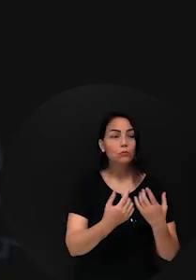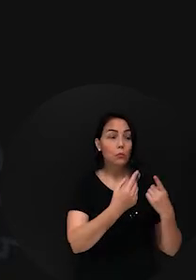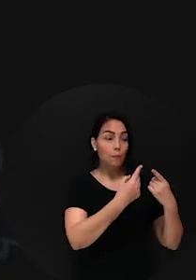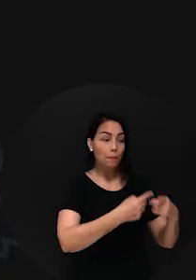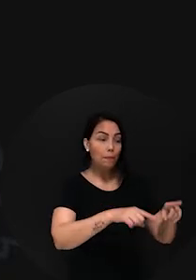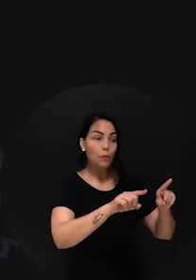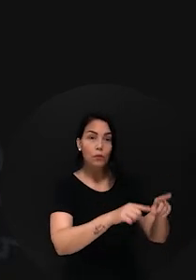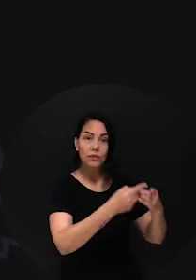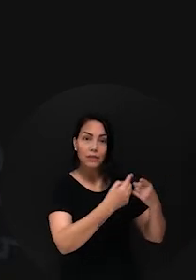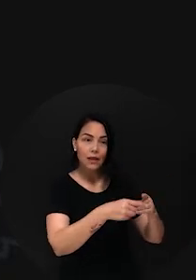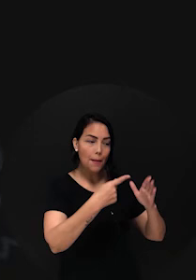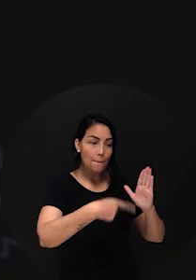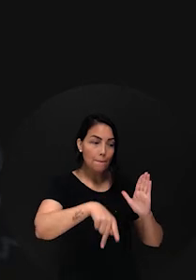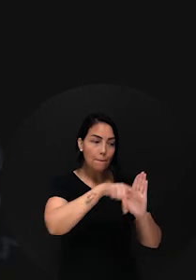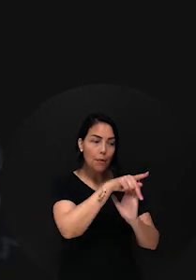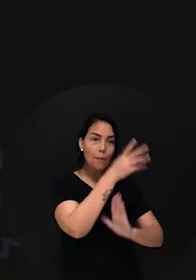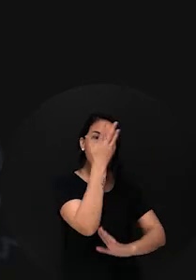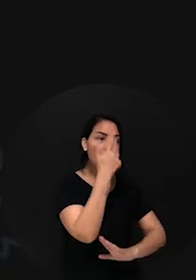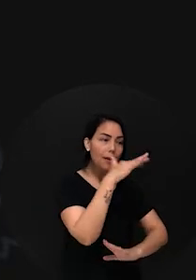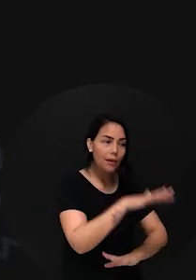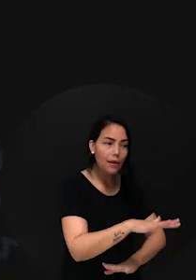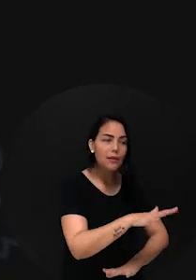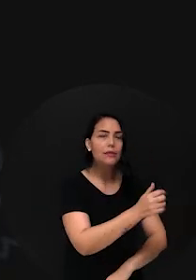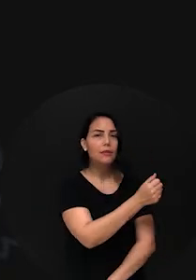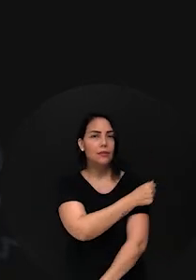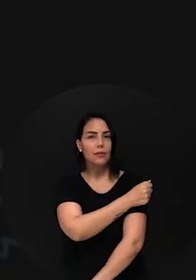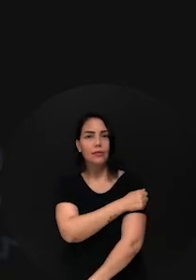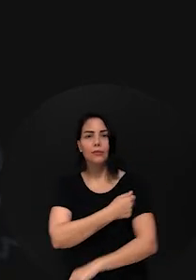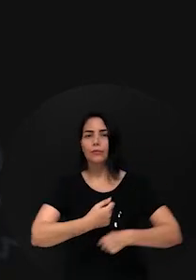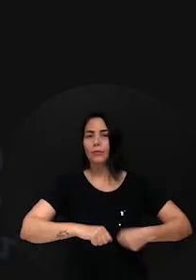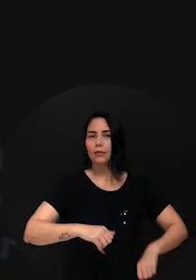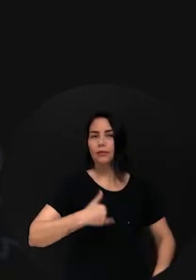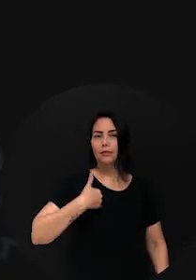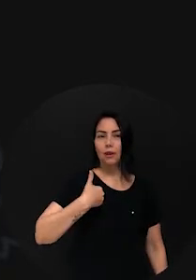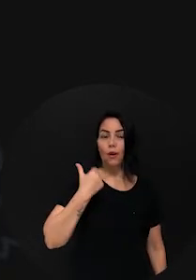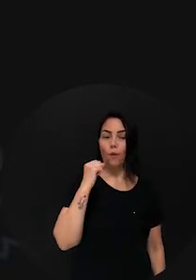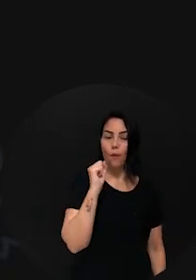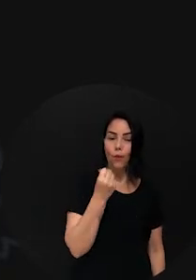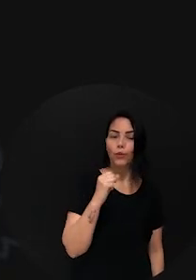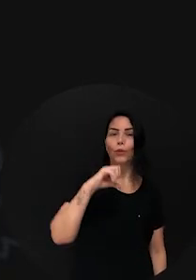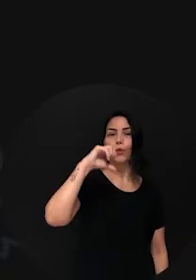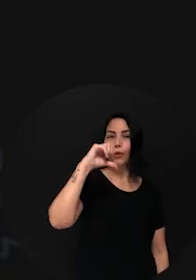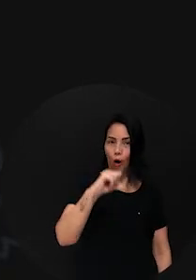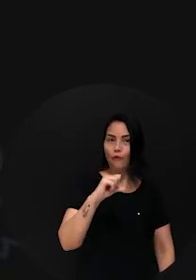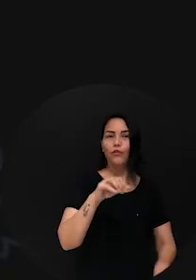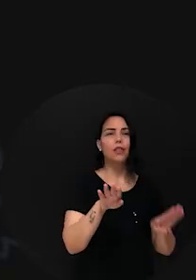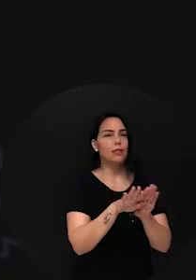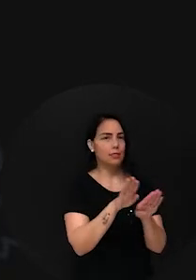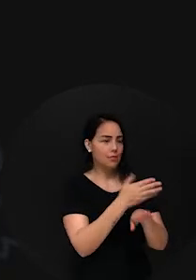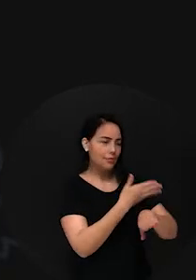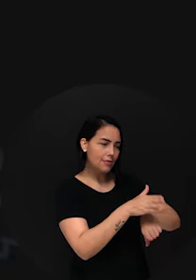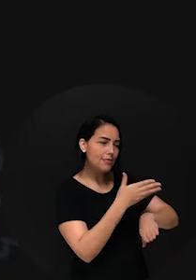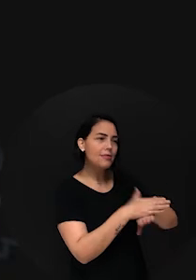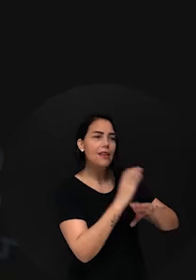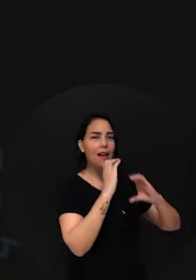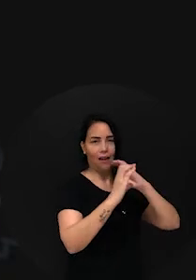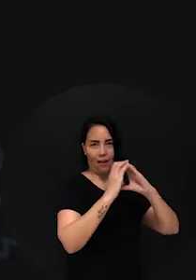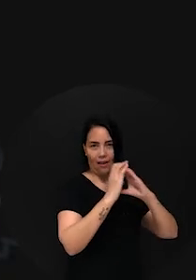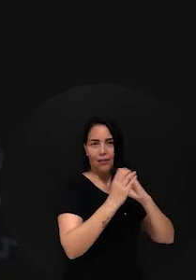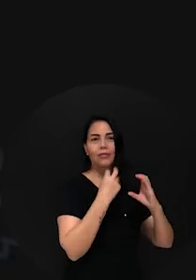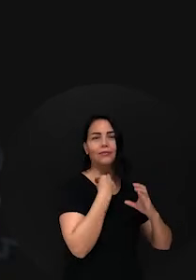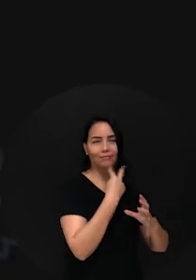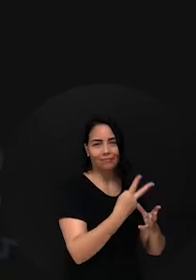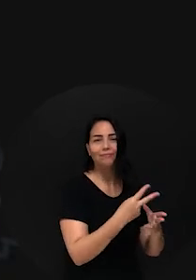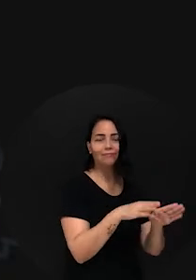9 anos, eles também fazem, trabalham o canto nessa aula, né? Mas não especificamente o